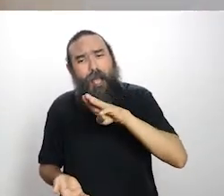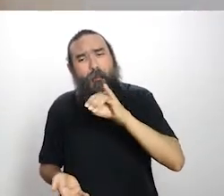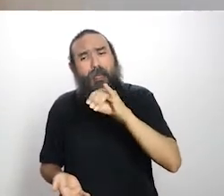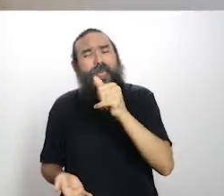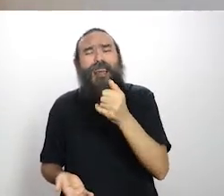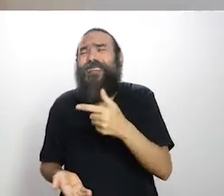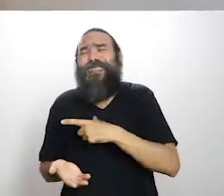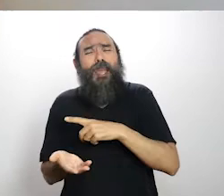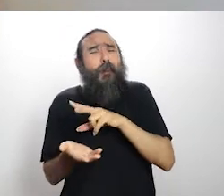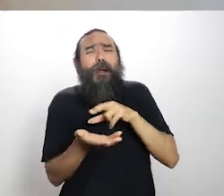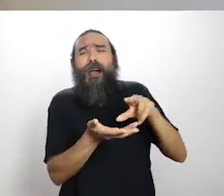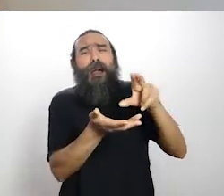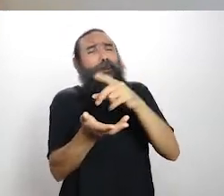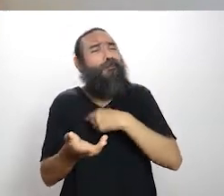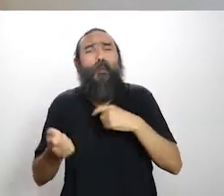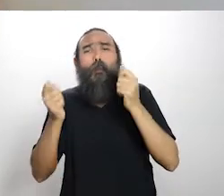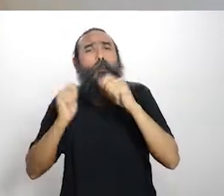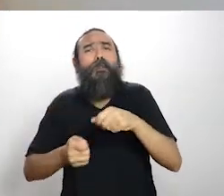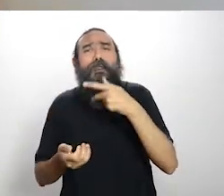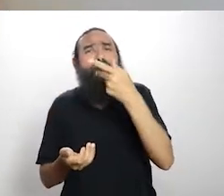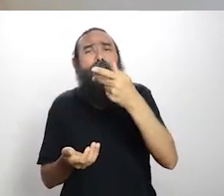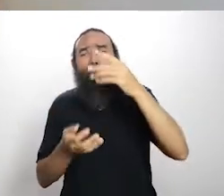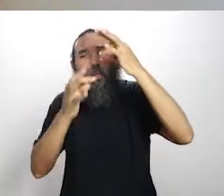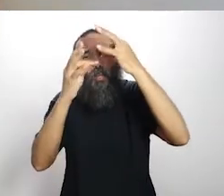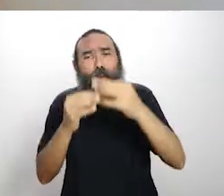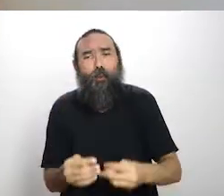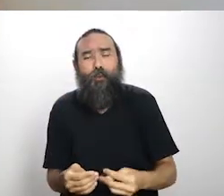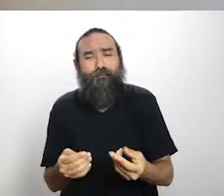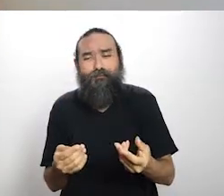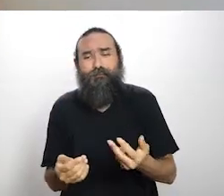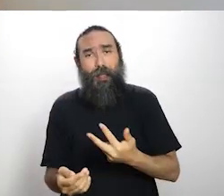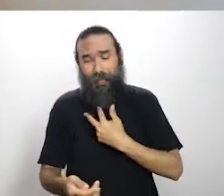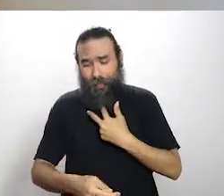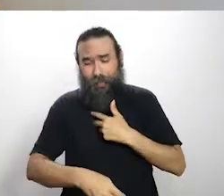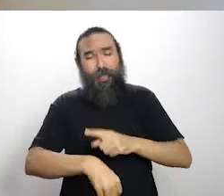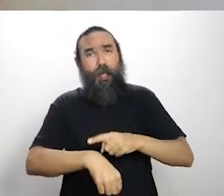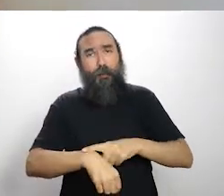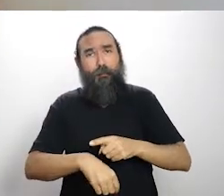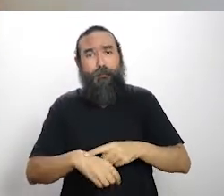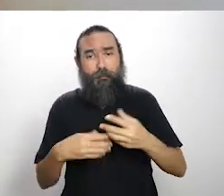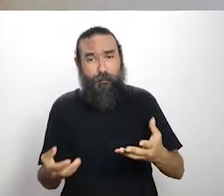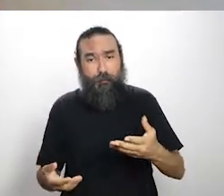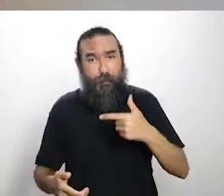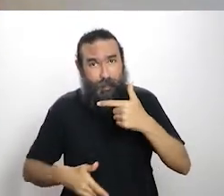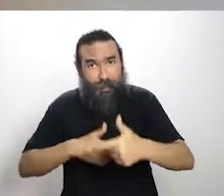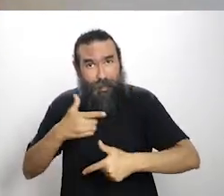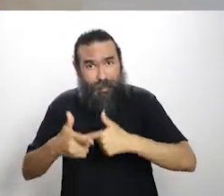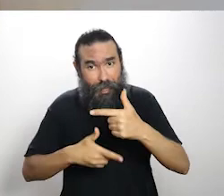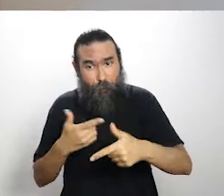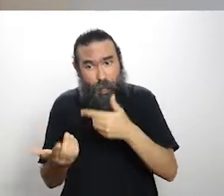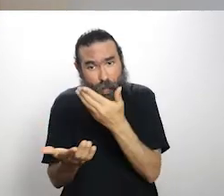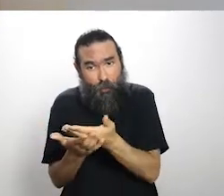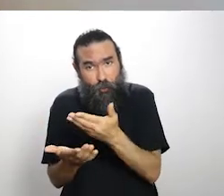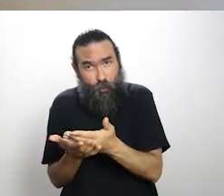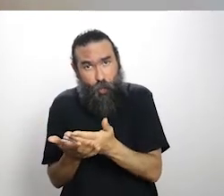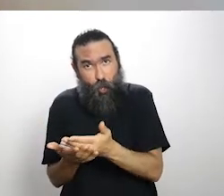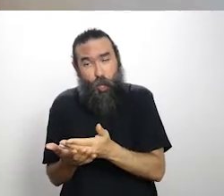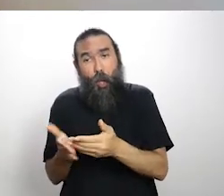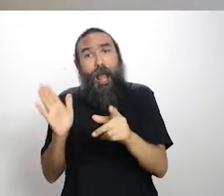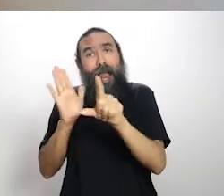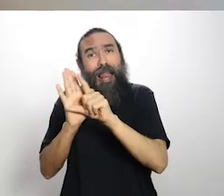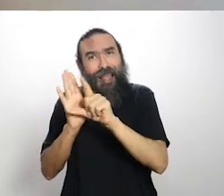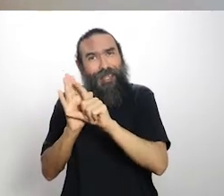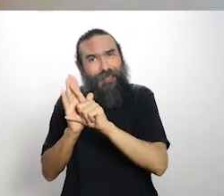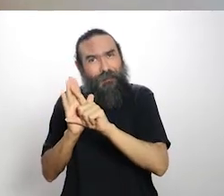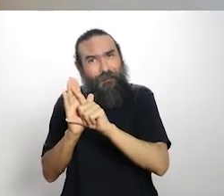vou citar todas aqui, porque nós não teremos tempo para isso. Então, que esse trabalho na escola, com essa Lei